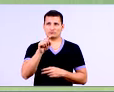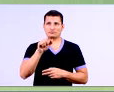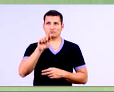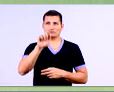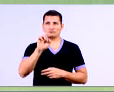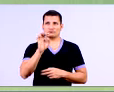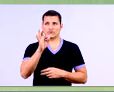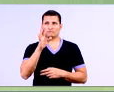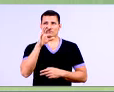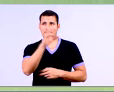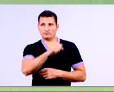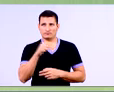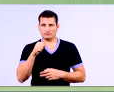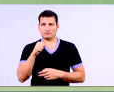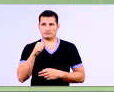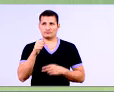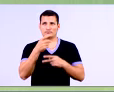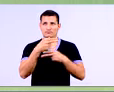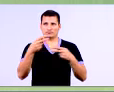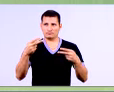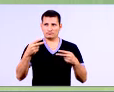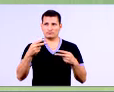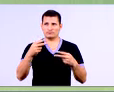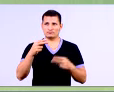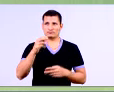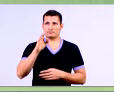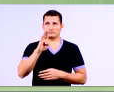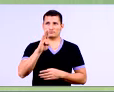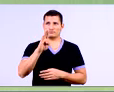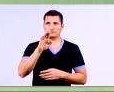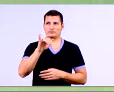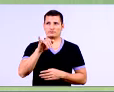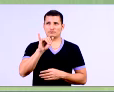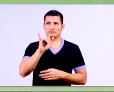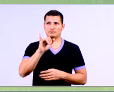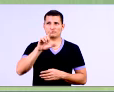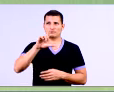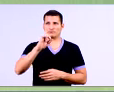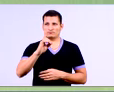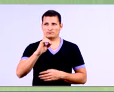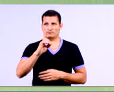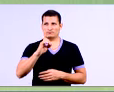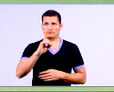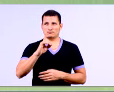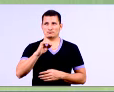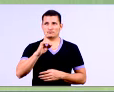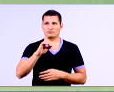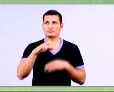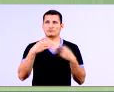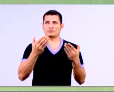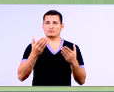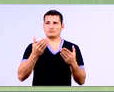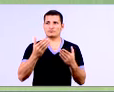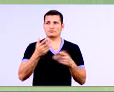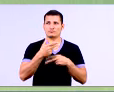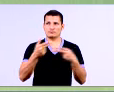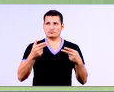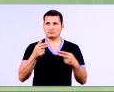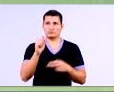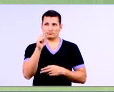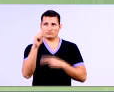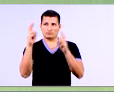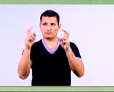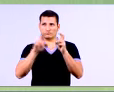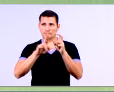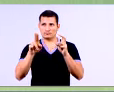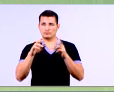o elemento pelo ID. Qual elemento? Este elemento. E o que eu